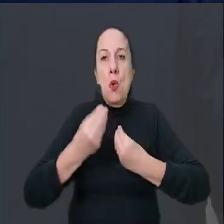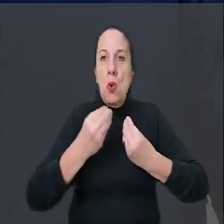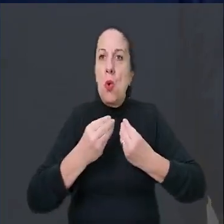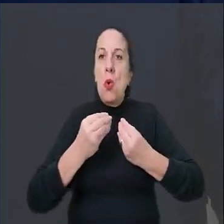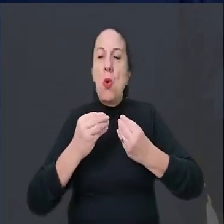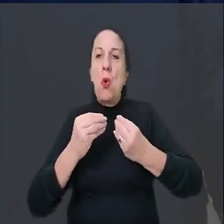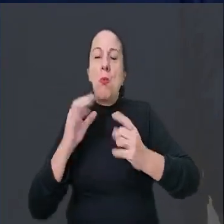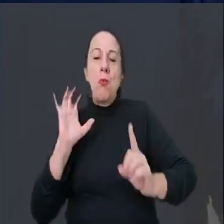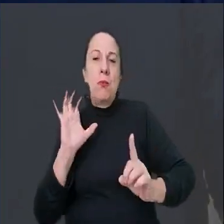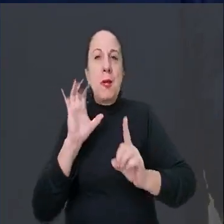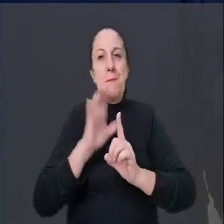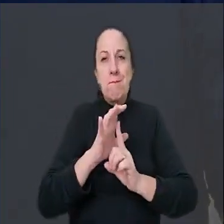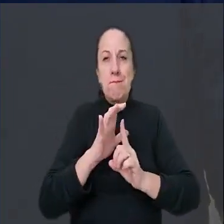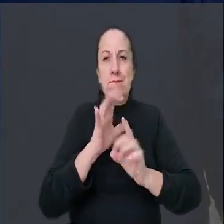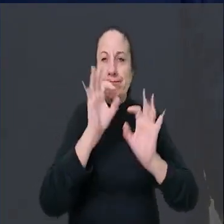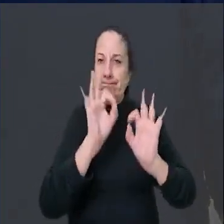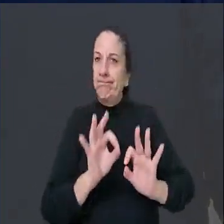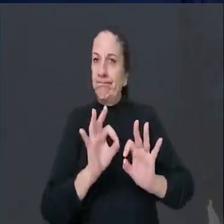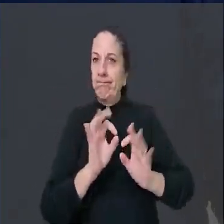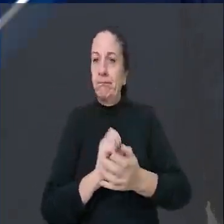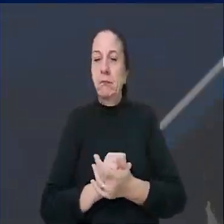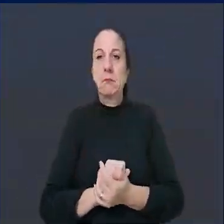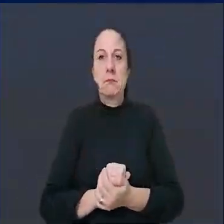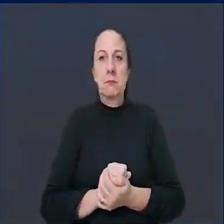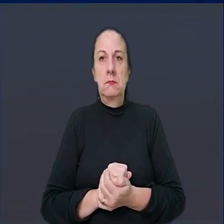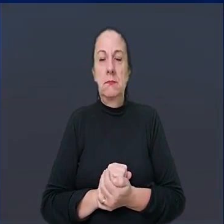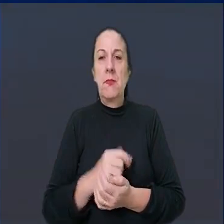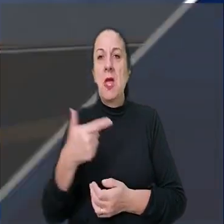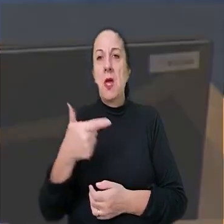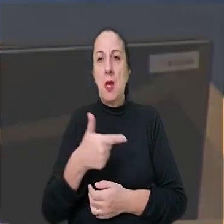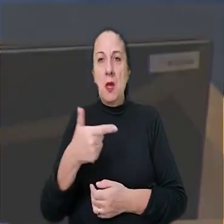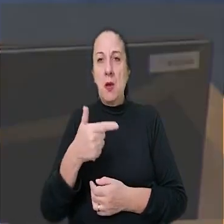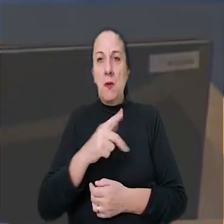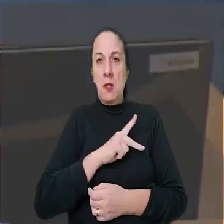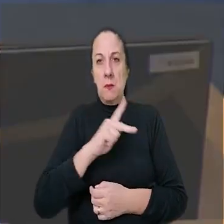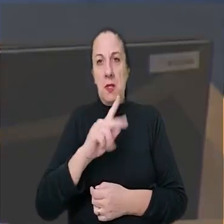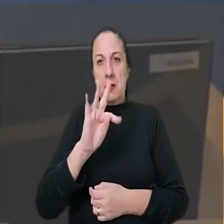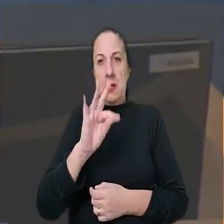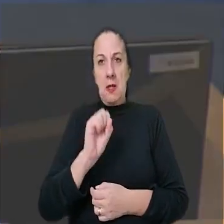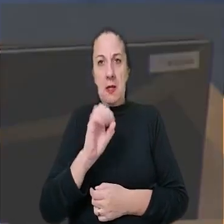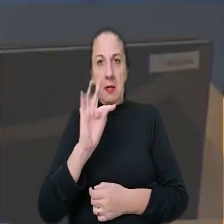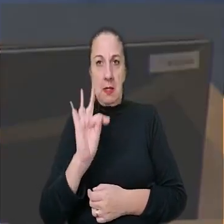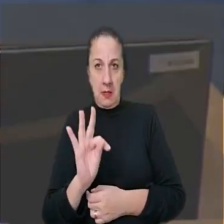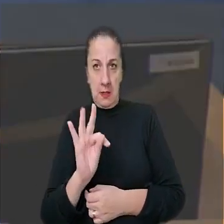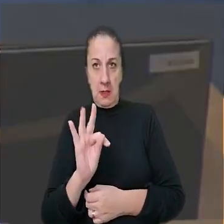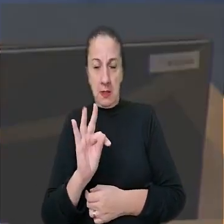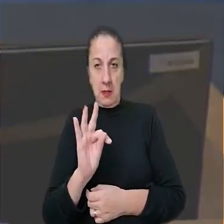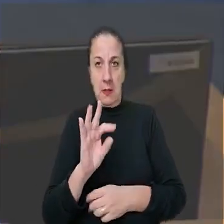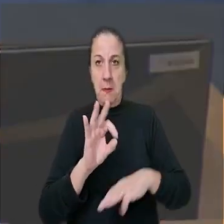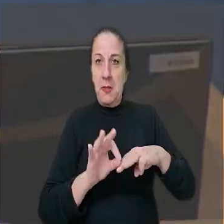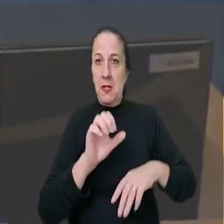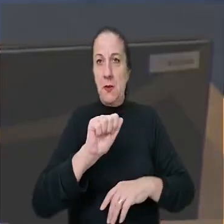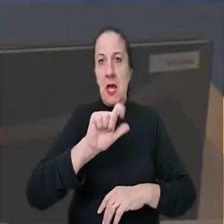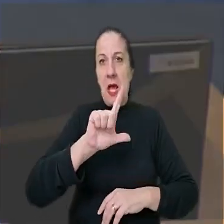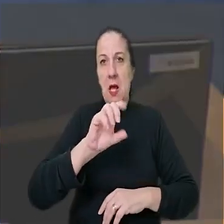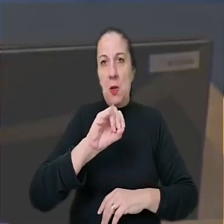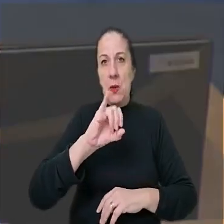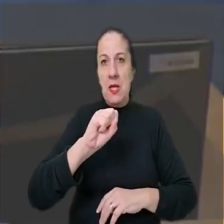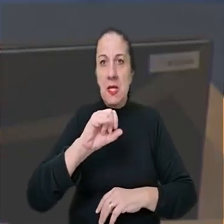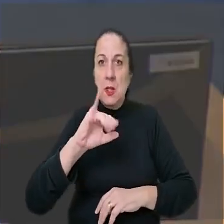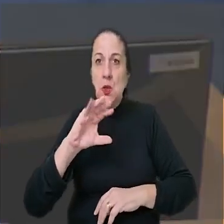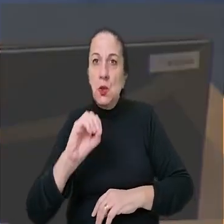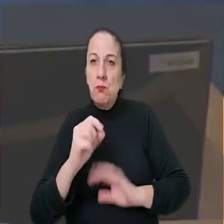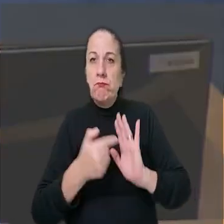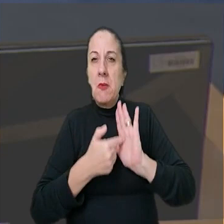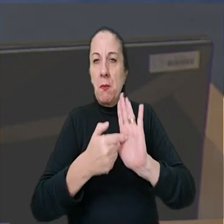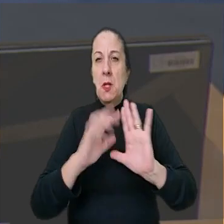o seu impacto efetivo. O vice-presidente do TST e do CSJT, ministro Aloísio